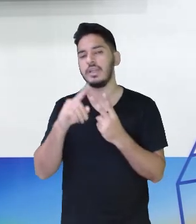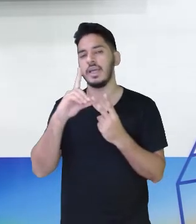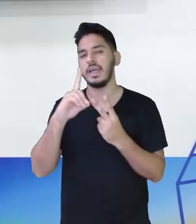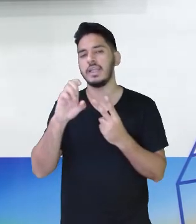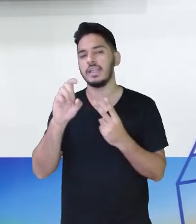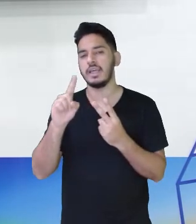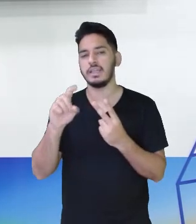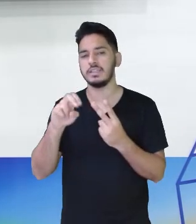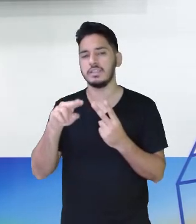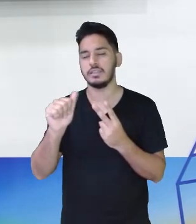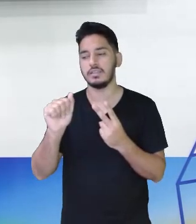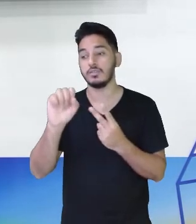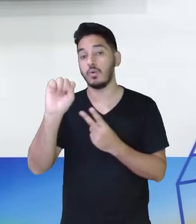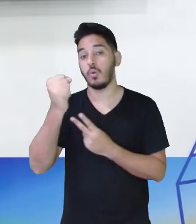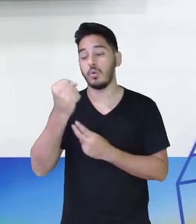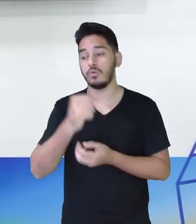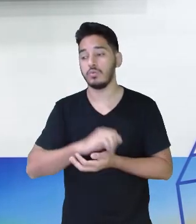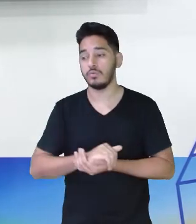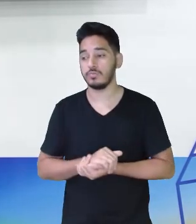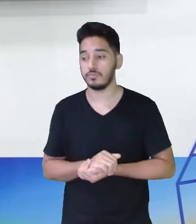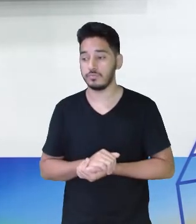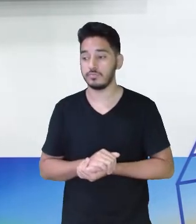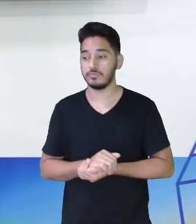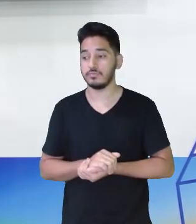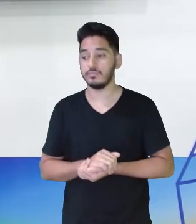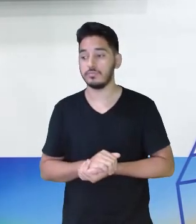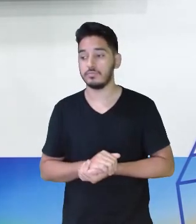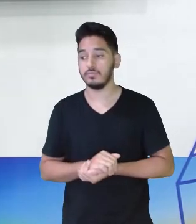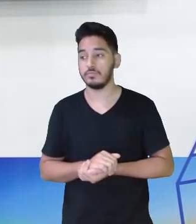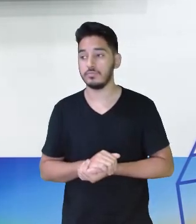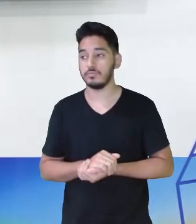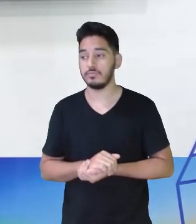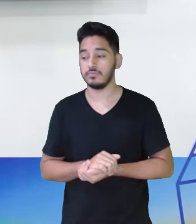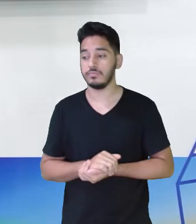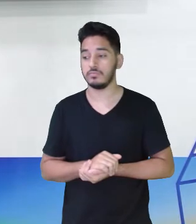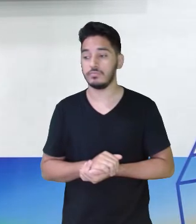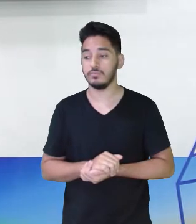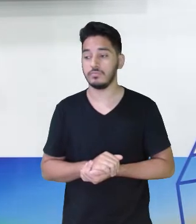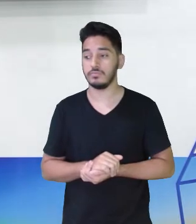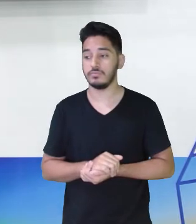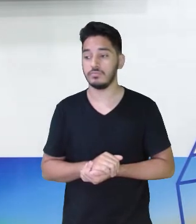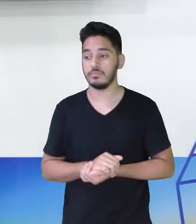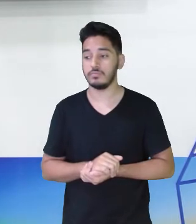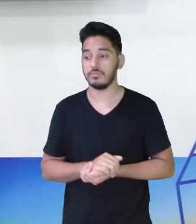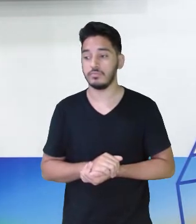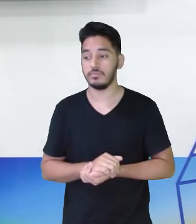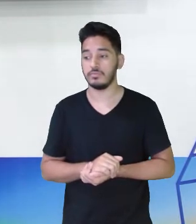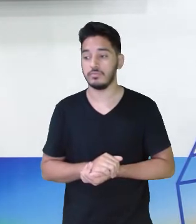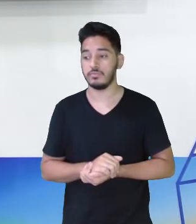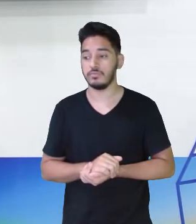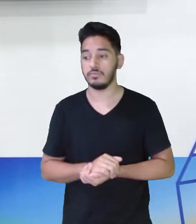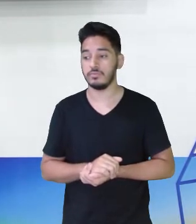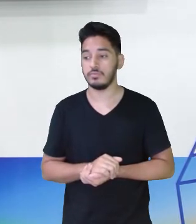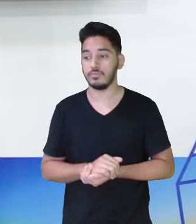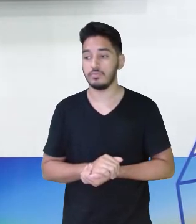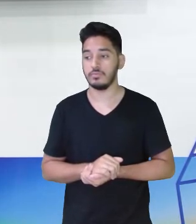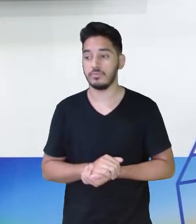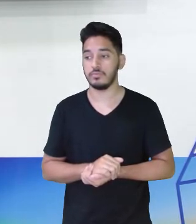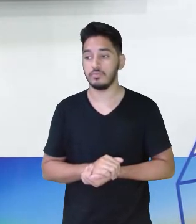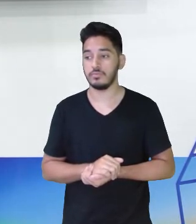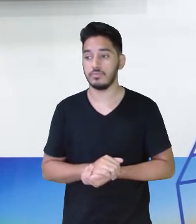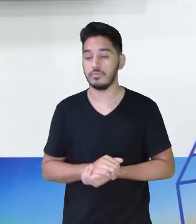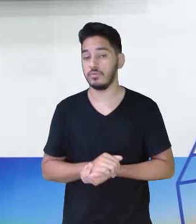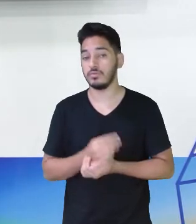dezenas? 8. 8 dezenas. 9 centenas. Aqui eu não tenho